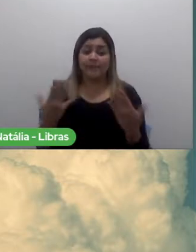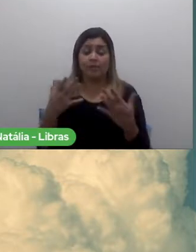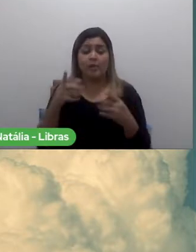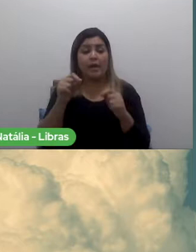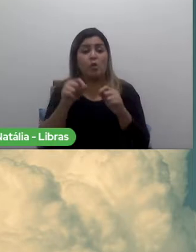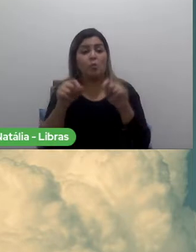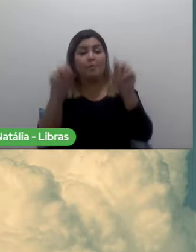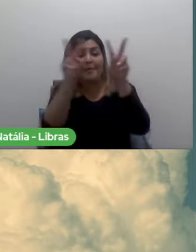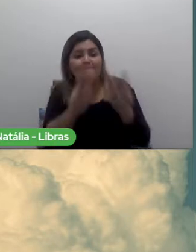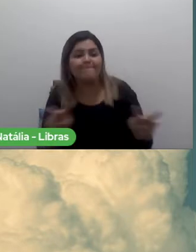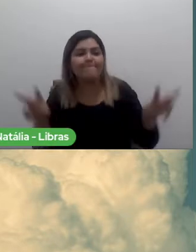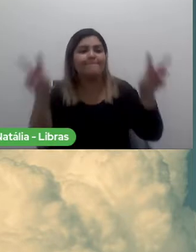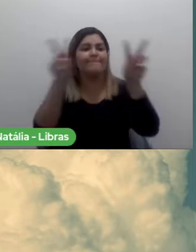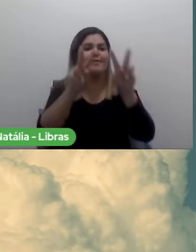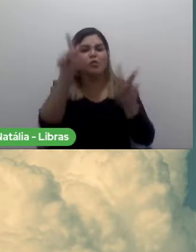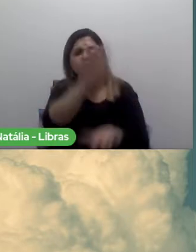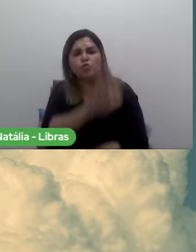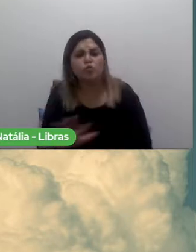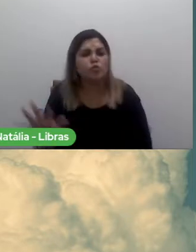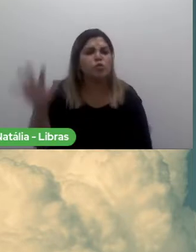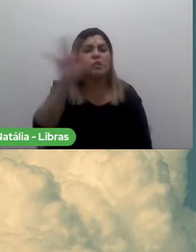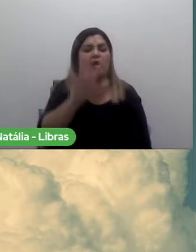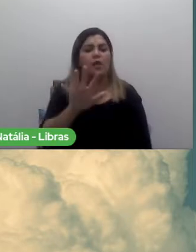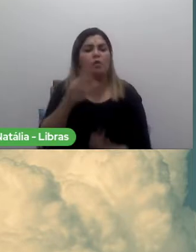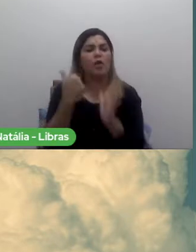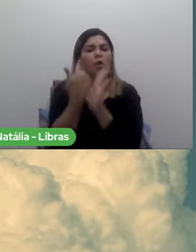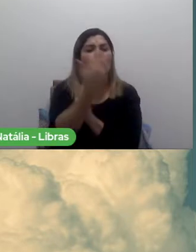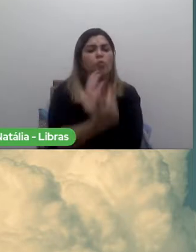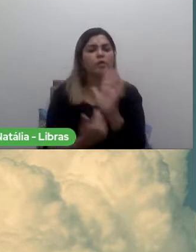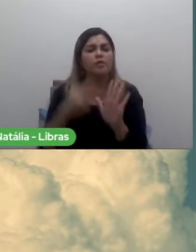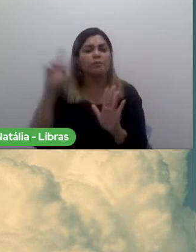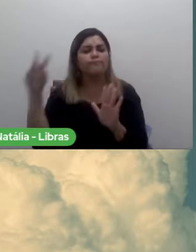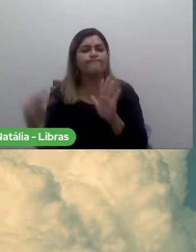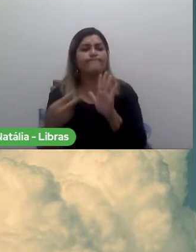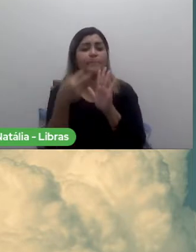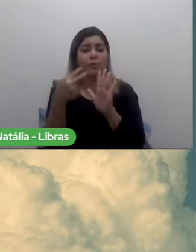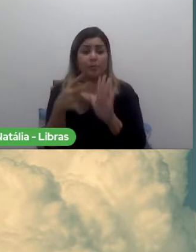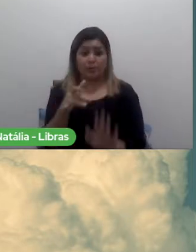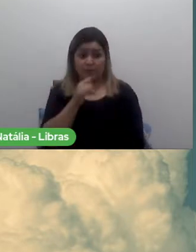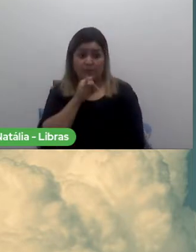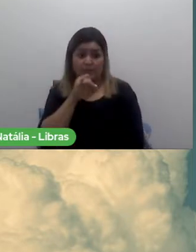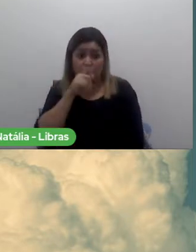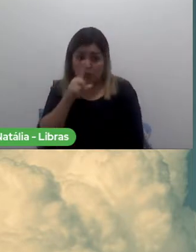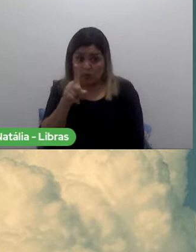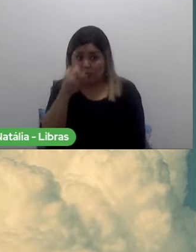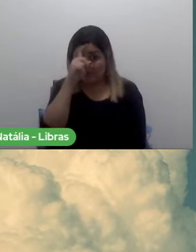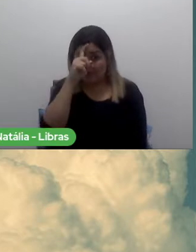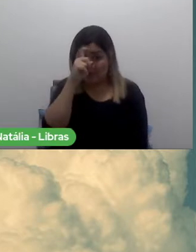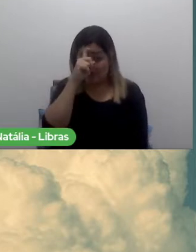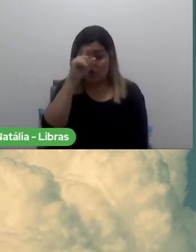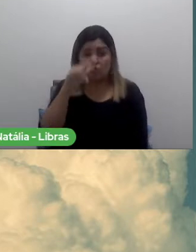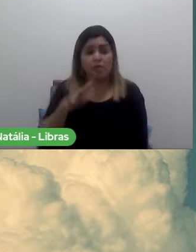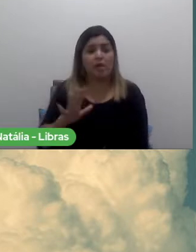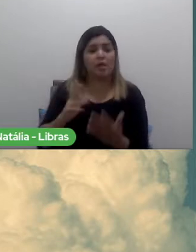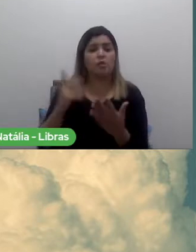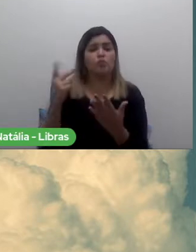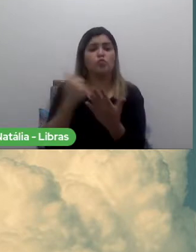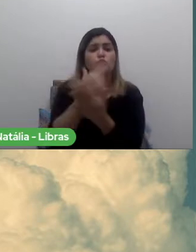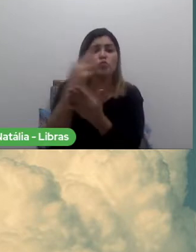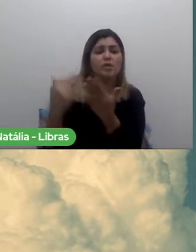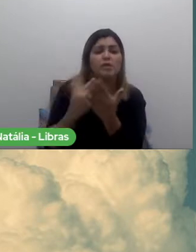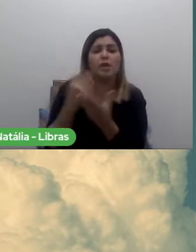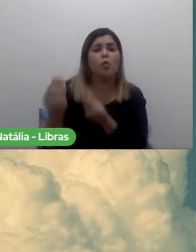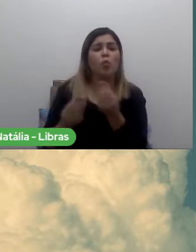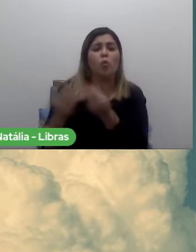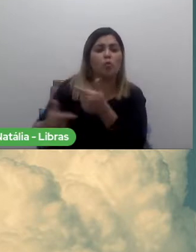pessoa que entra até a pessoa entra no hospital, da entrada até que ela recebe alta, ou, na verdade, o fluxo de